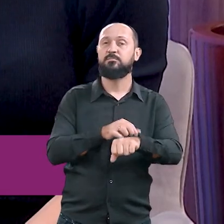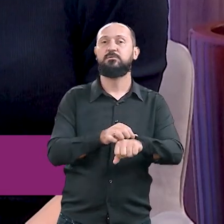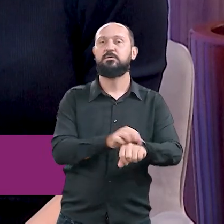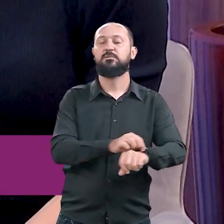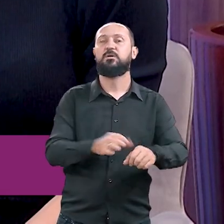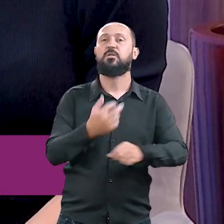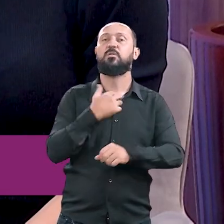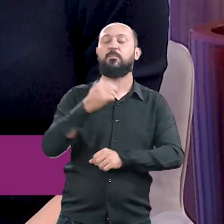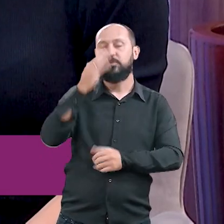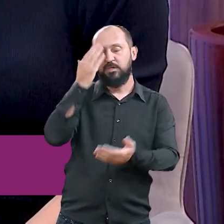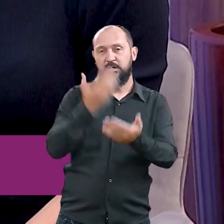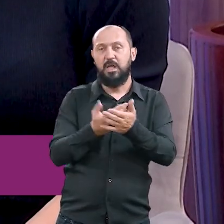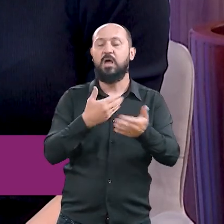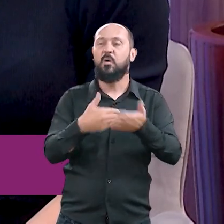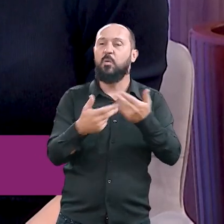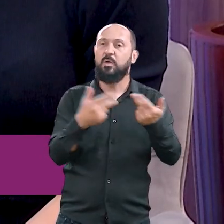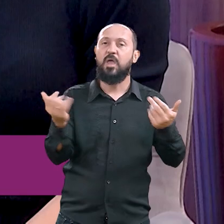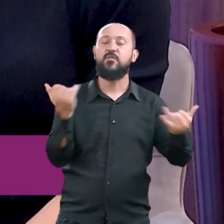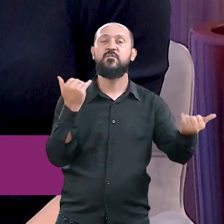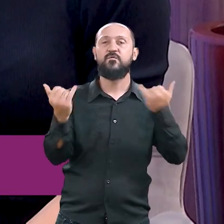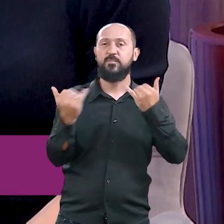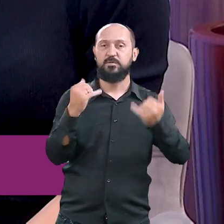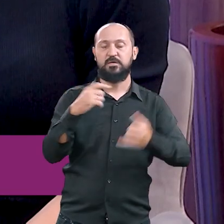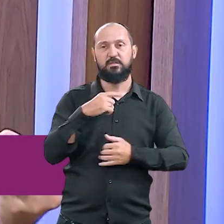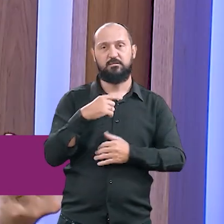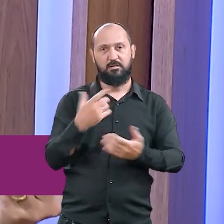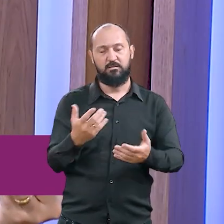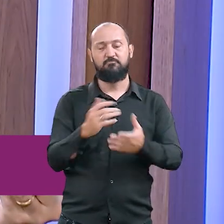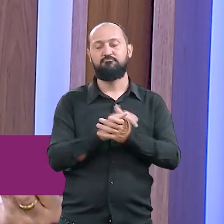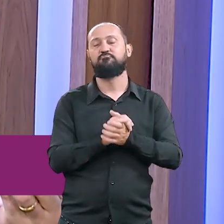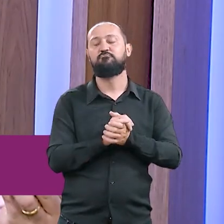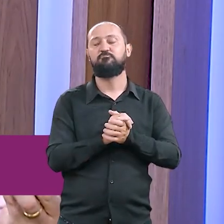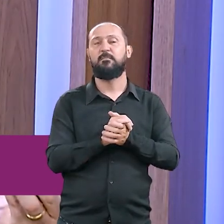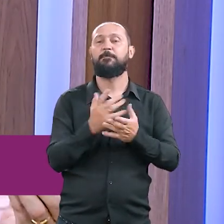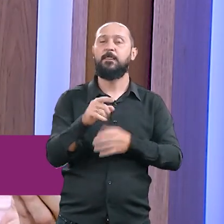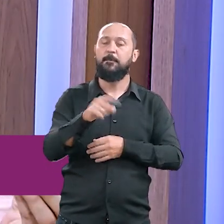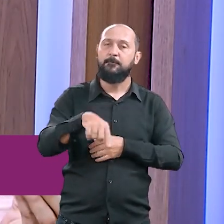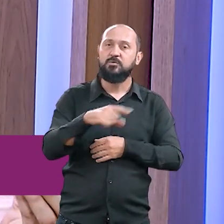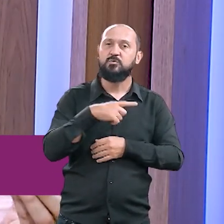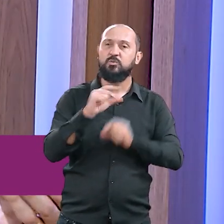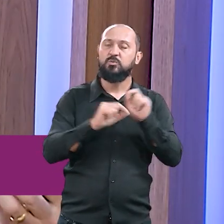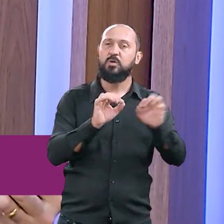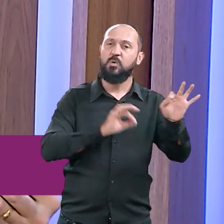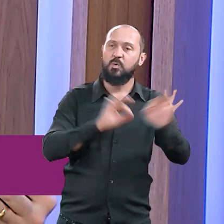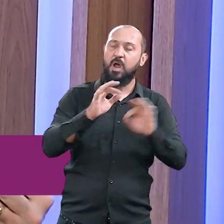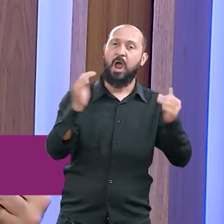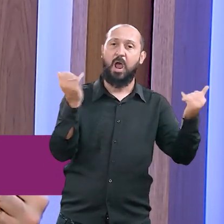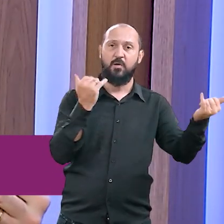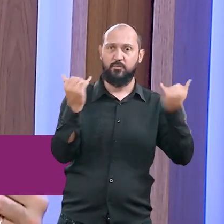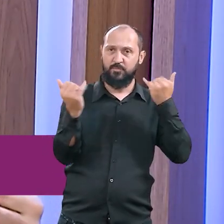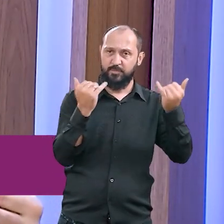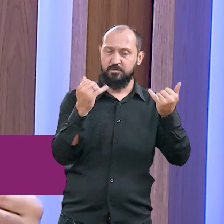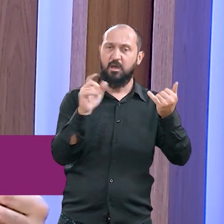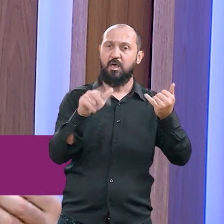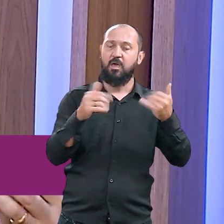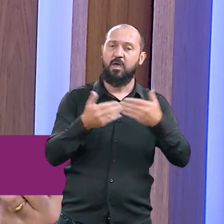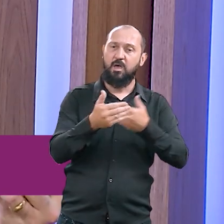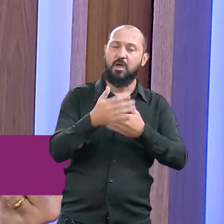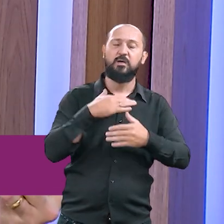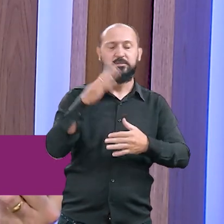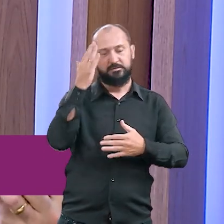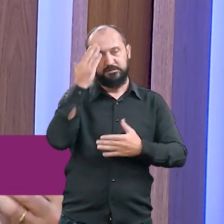do Instagram. Vou colocar dois chapéus. Certo. O primeiro é como eleitor, né? Todo mundo no processo eleitoral vai poder exercer o papel de votar